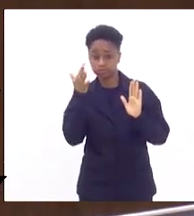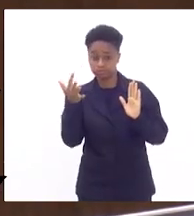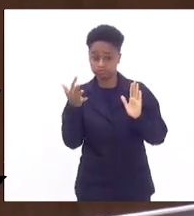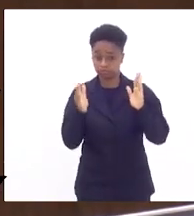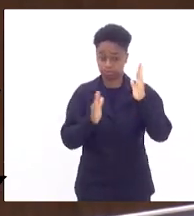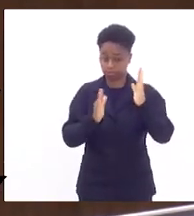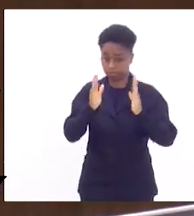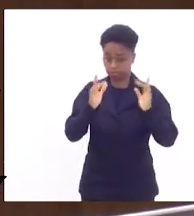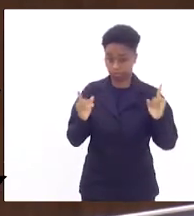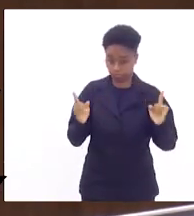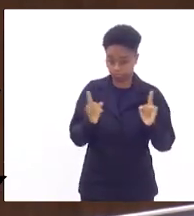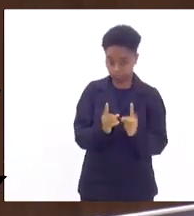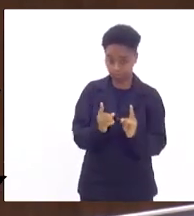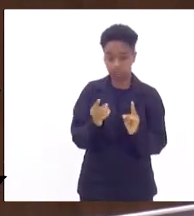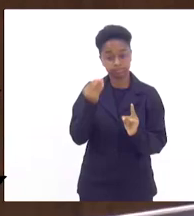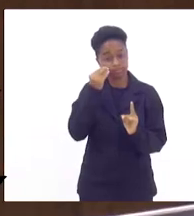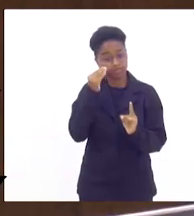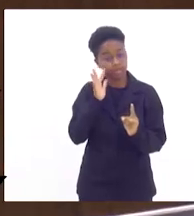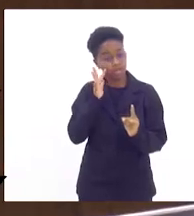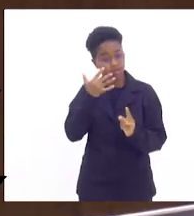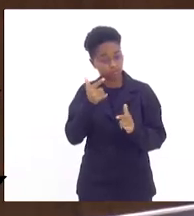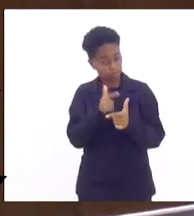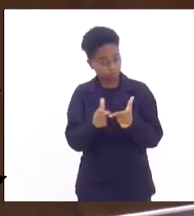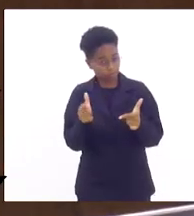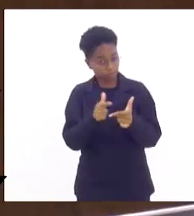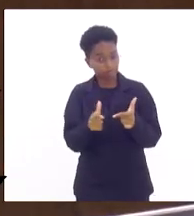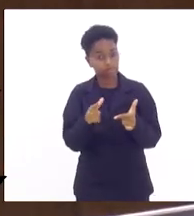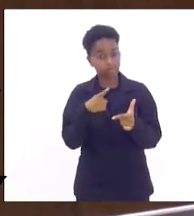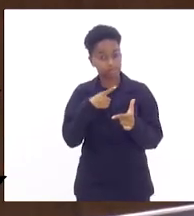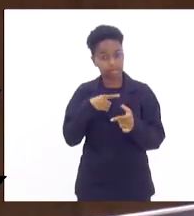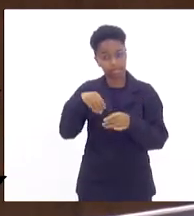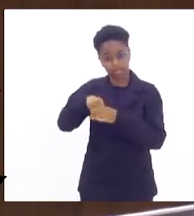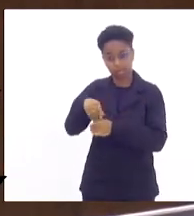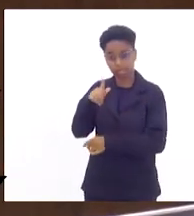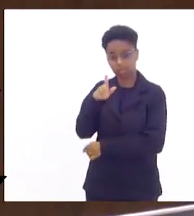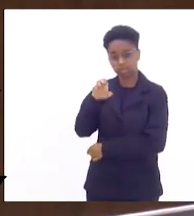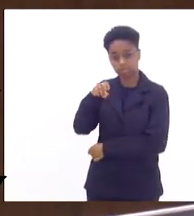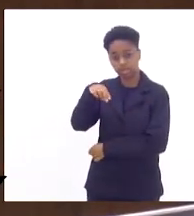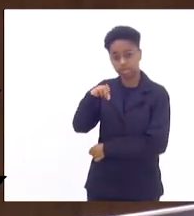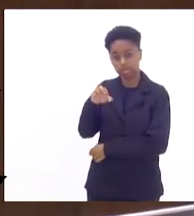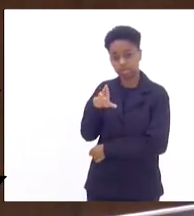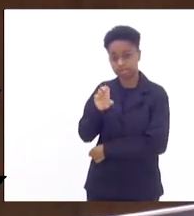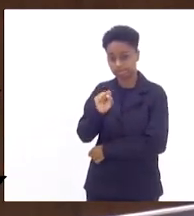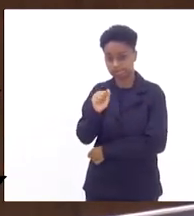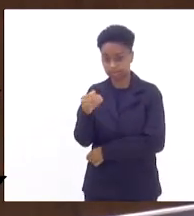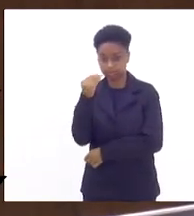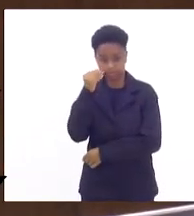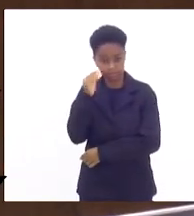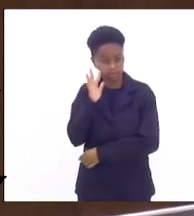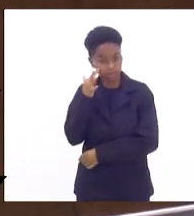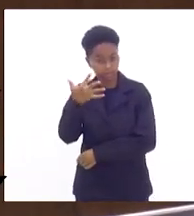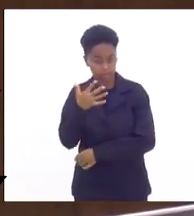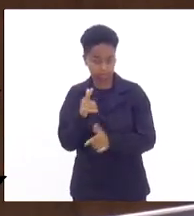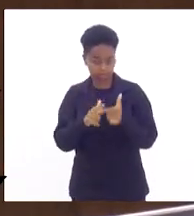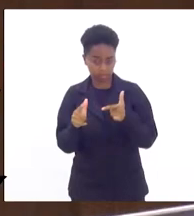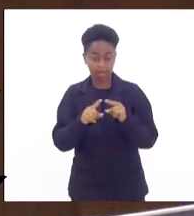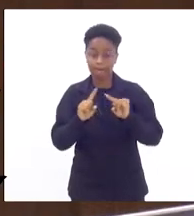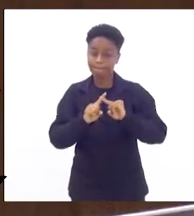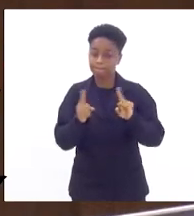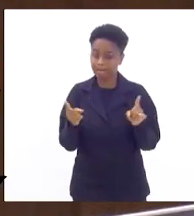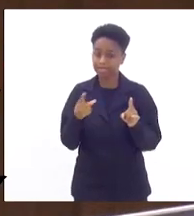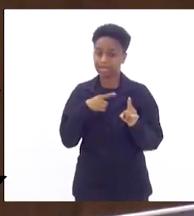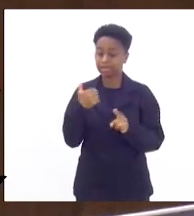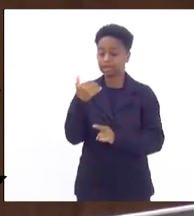transitória para esse problema, tramitando na Agenersa, para que resolvamos esse problema. Porém, temos